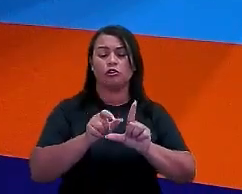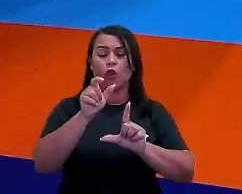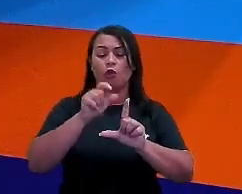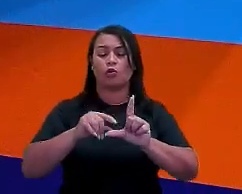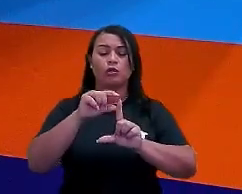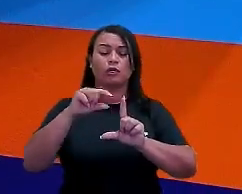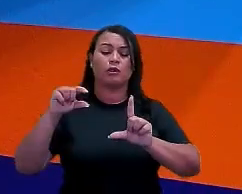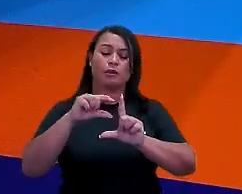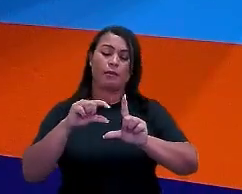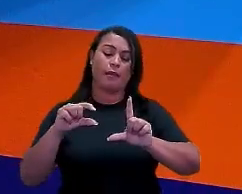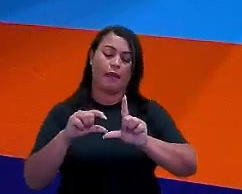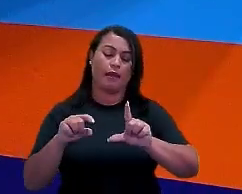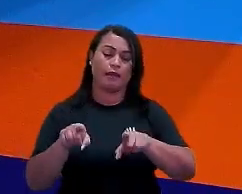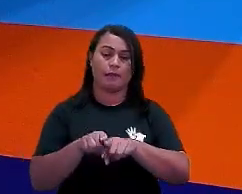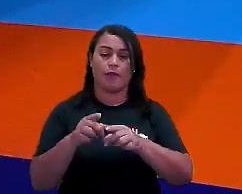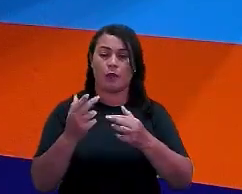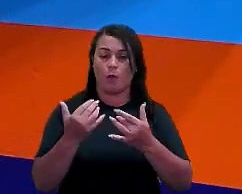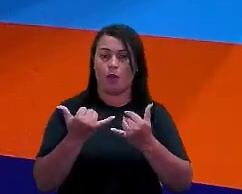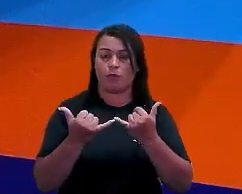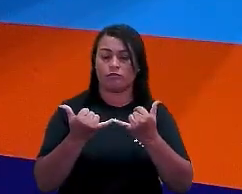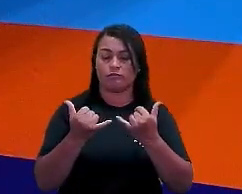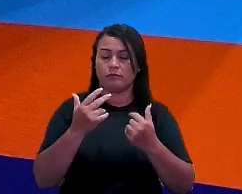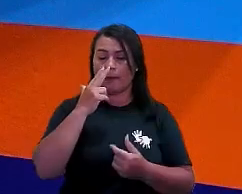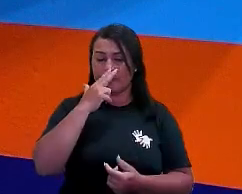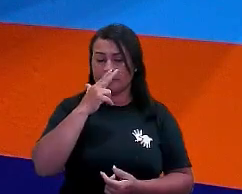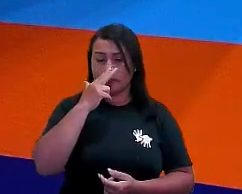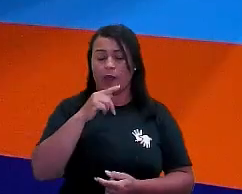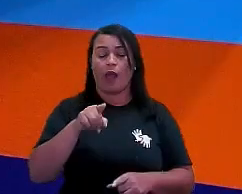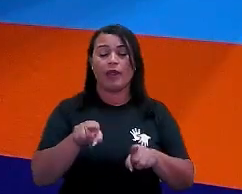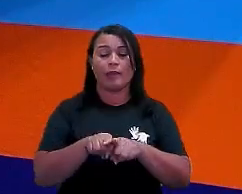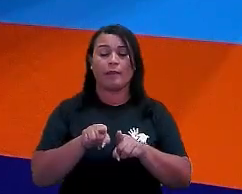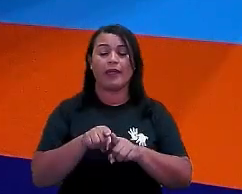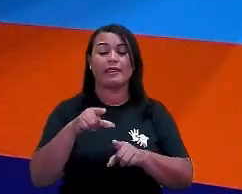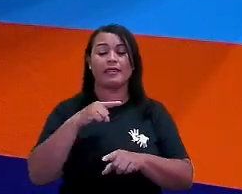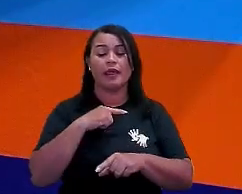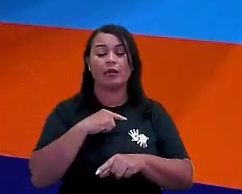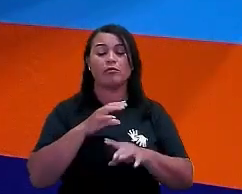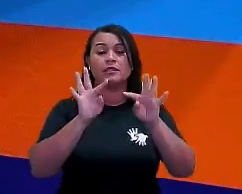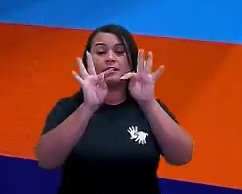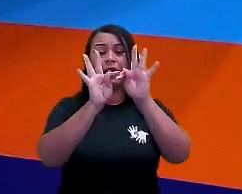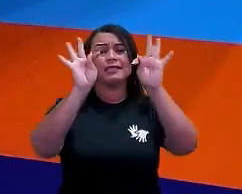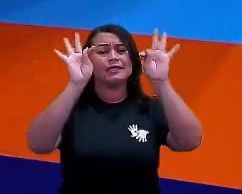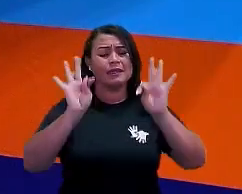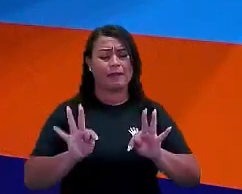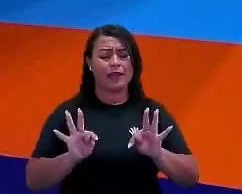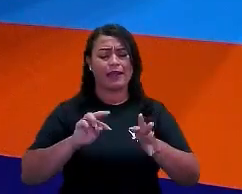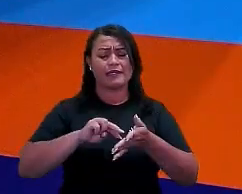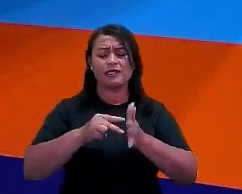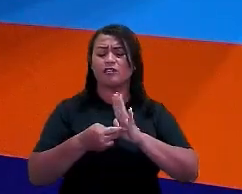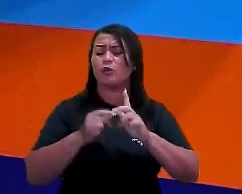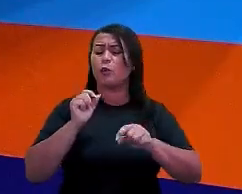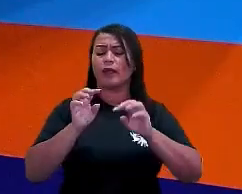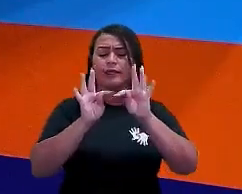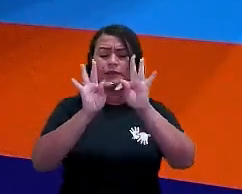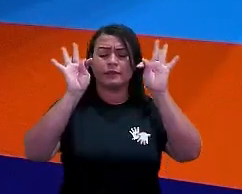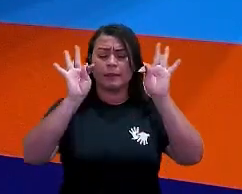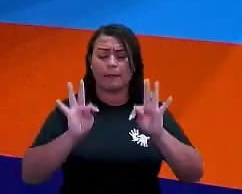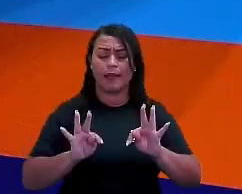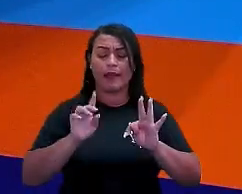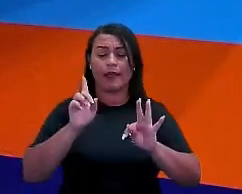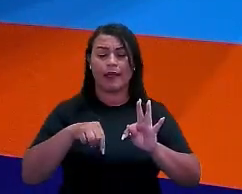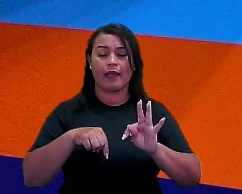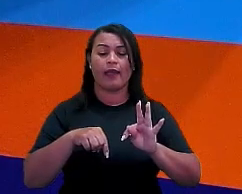o de barra, tá bom? E aí as tabelas. O que são tabelas? Tabelas é um